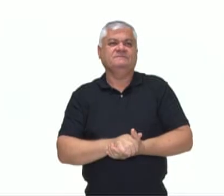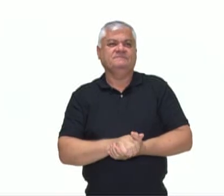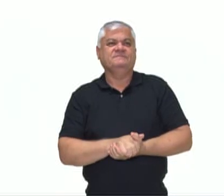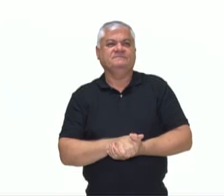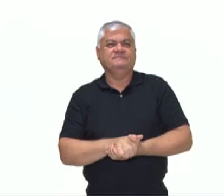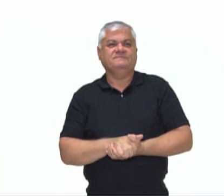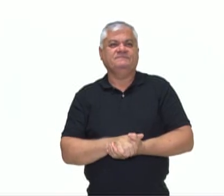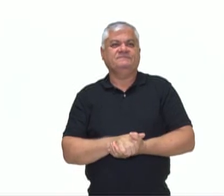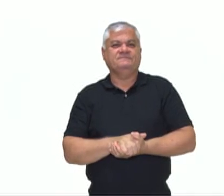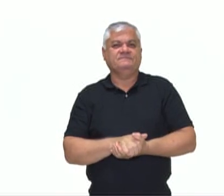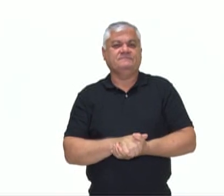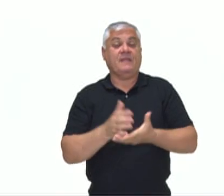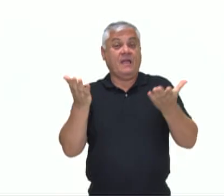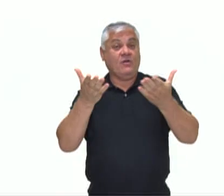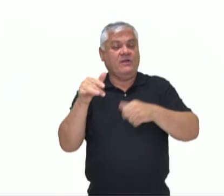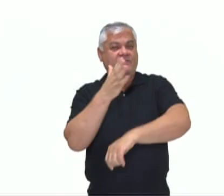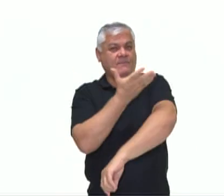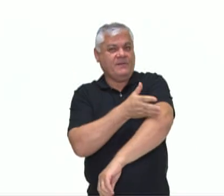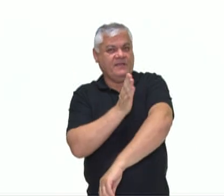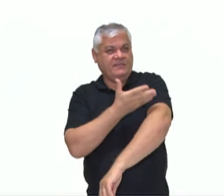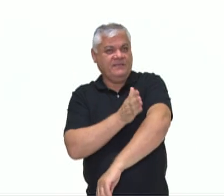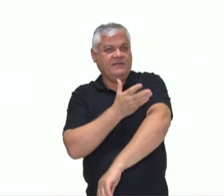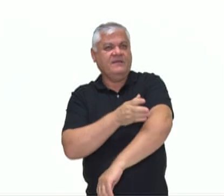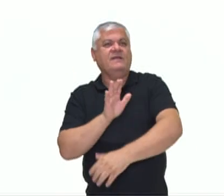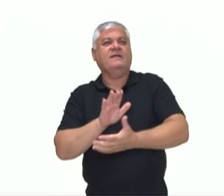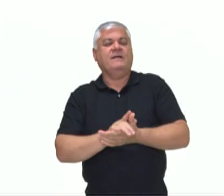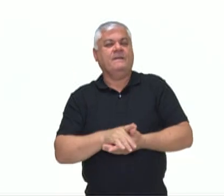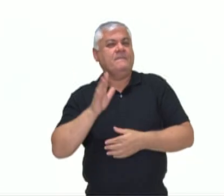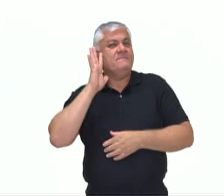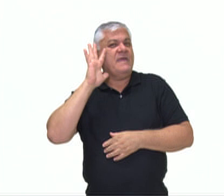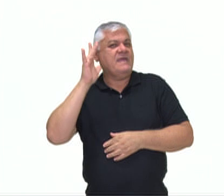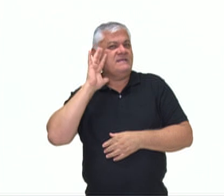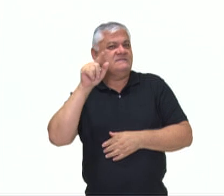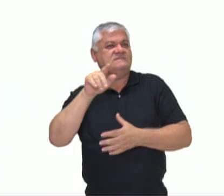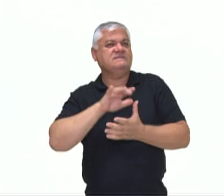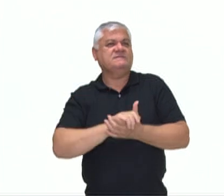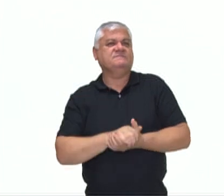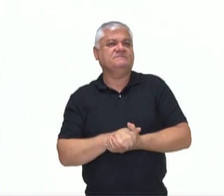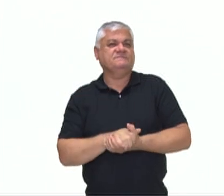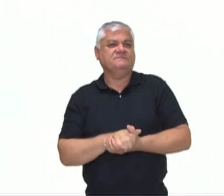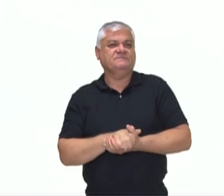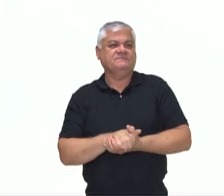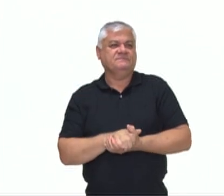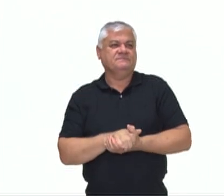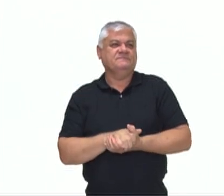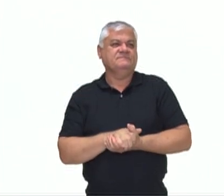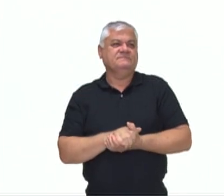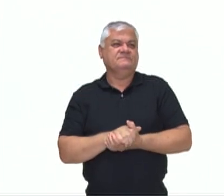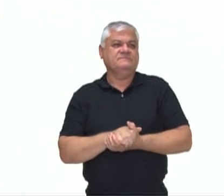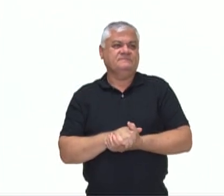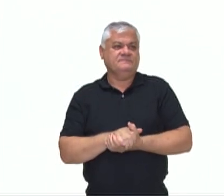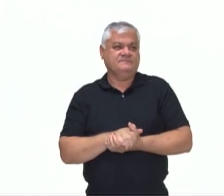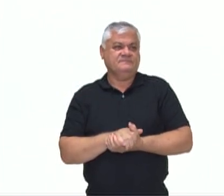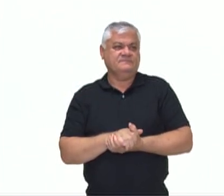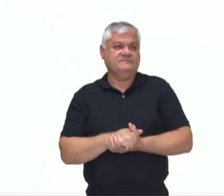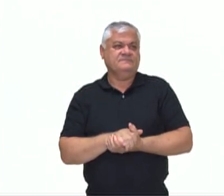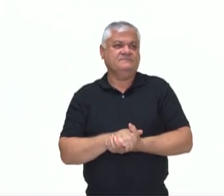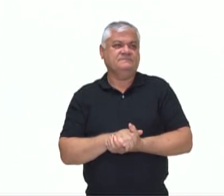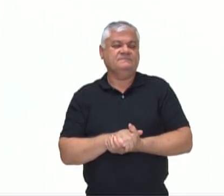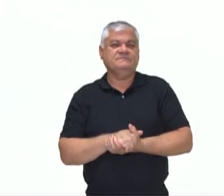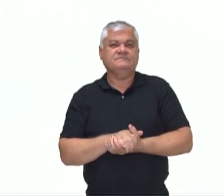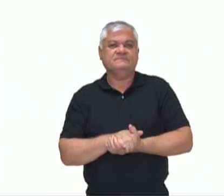Let's practice. Vamos praticar. Think about it. Pense sobre isso. How can you improve these aspects about